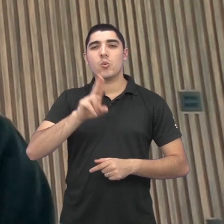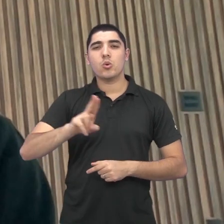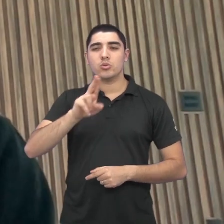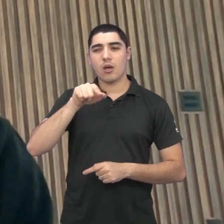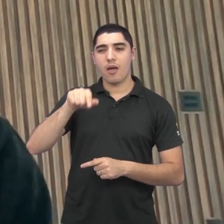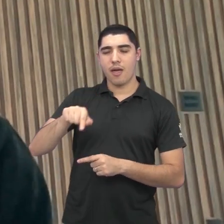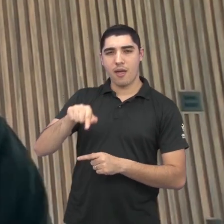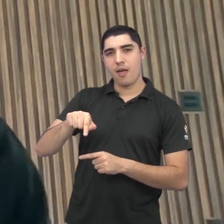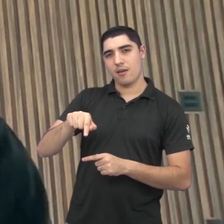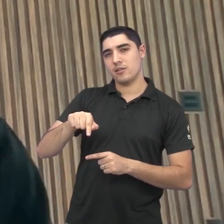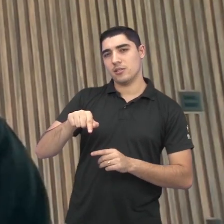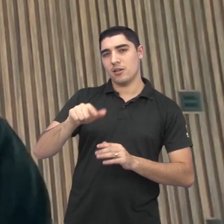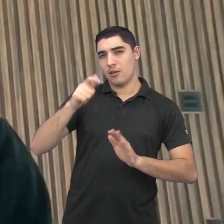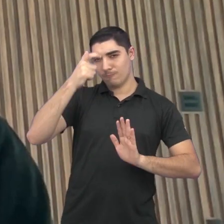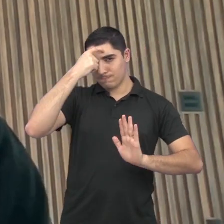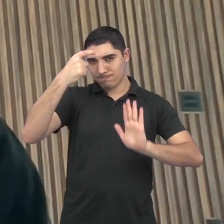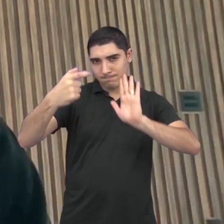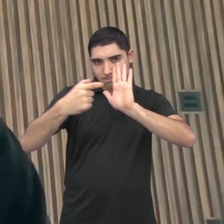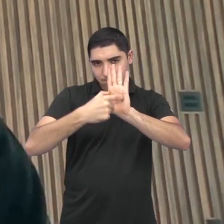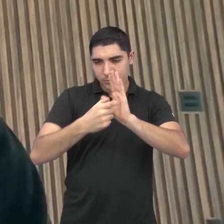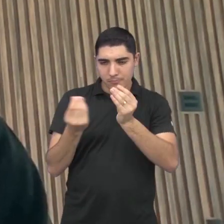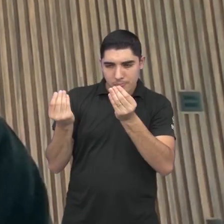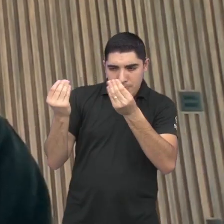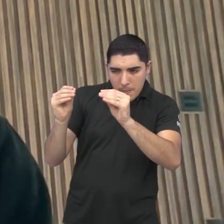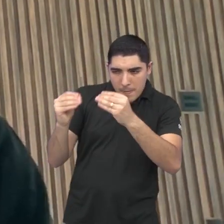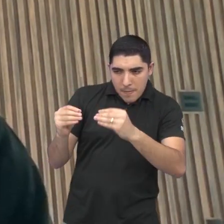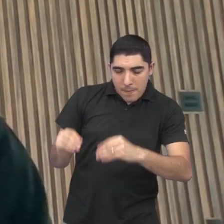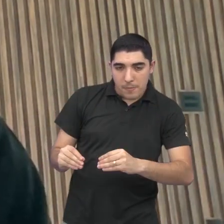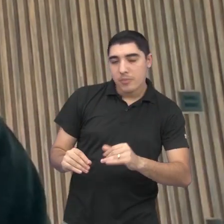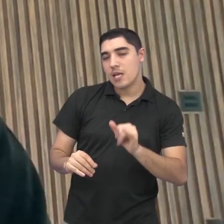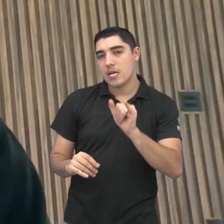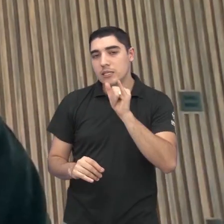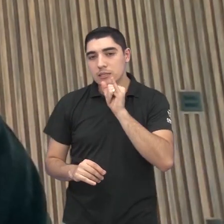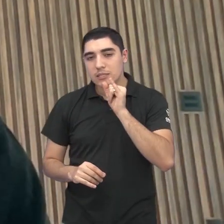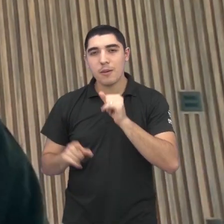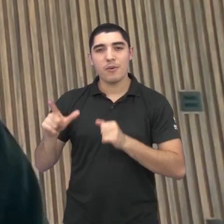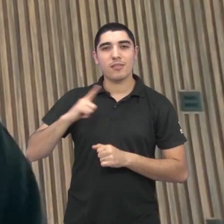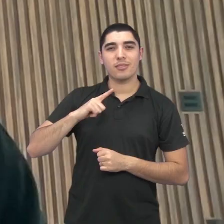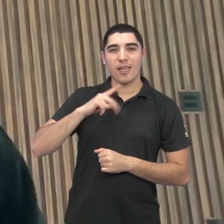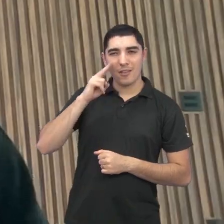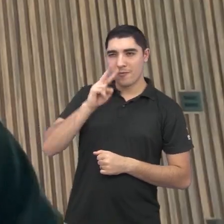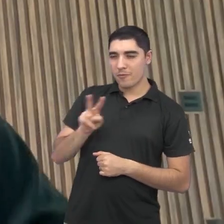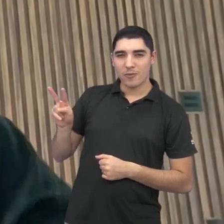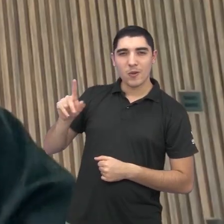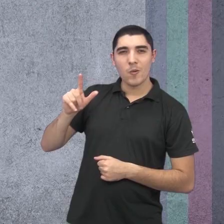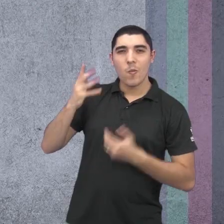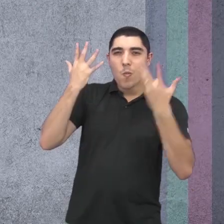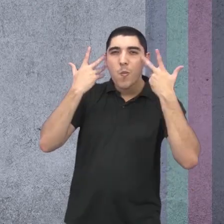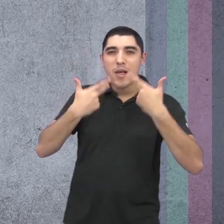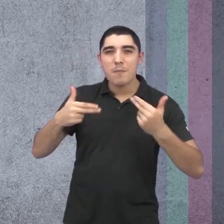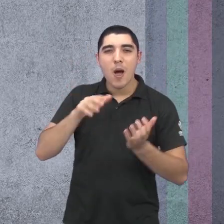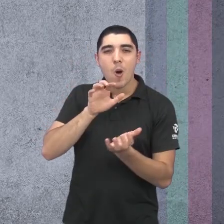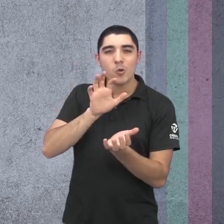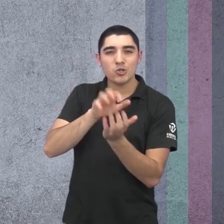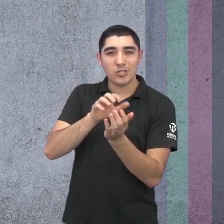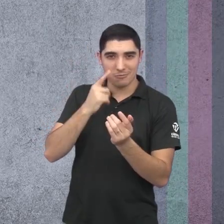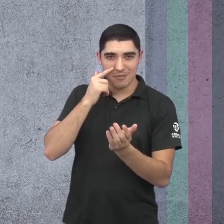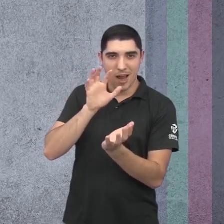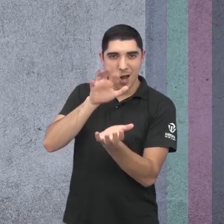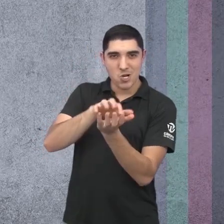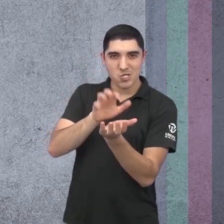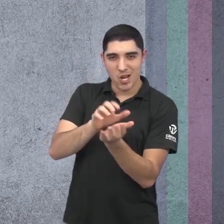criar alguns elementos aí dessa página. Então, por exemplo, o jacaré que aparece aí no centro, a gente criou usando